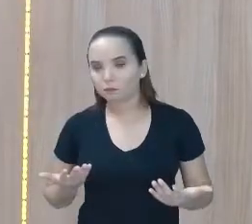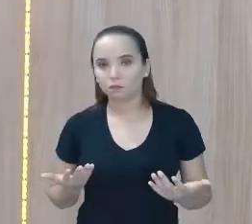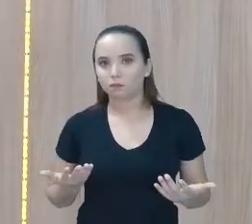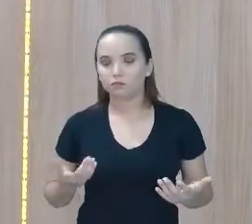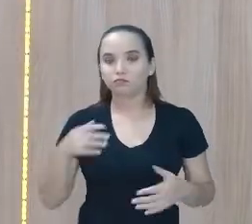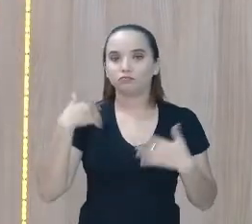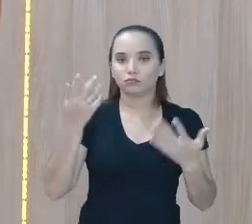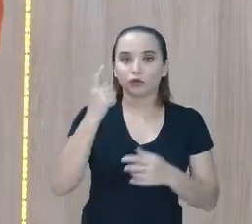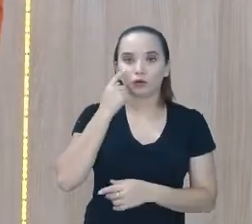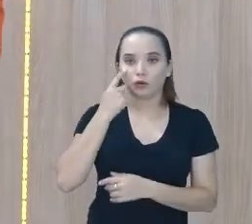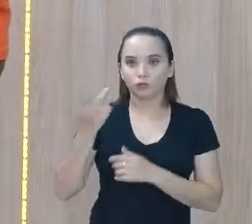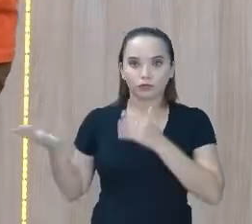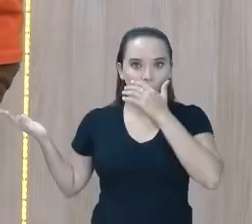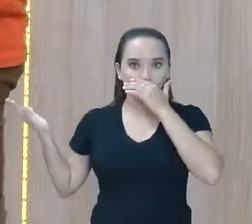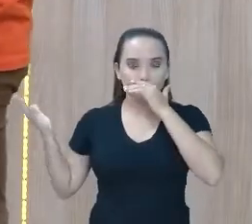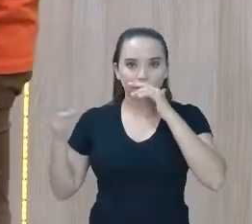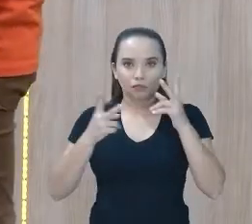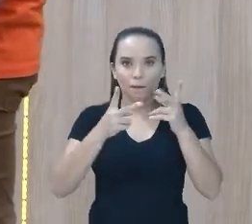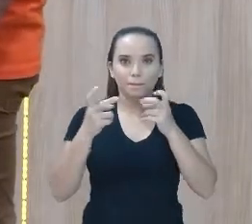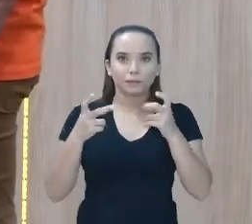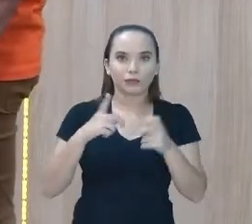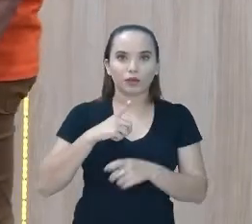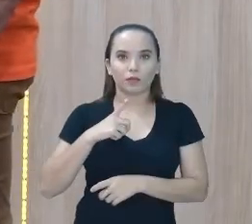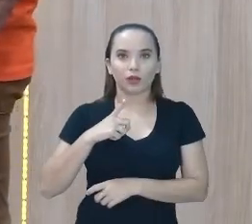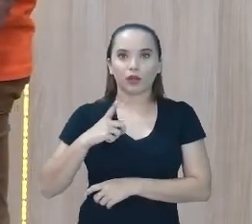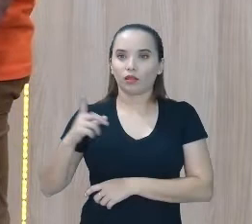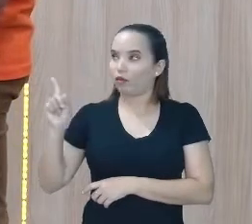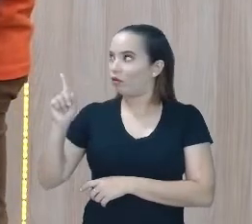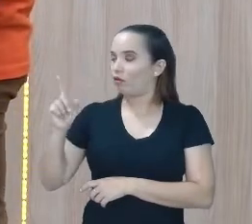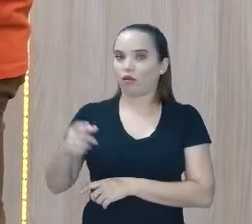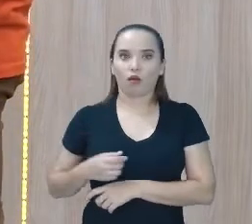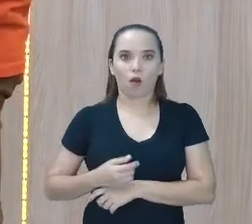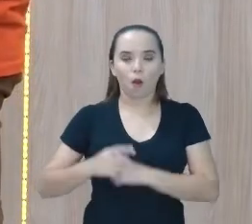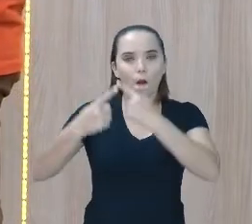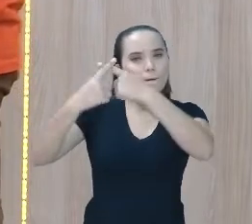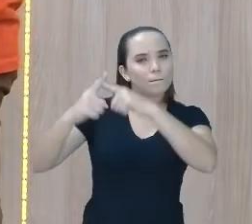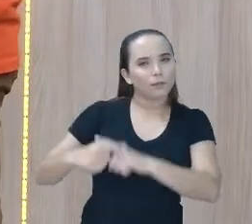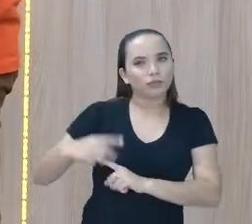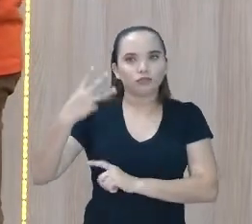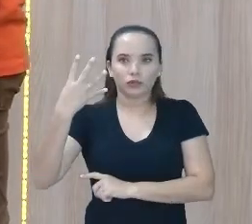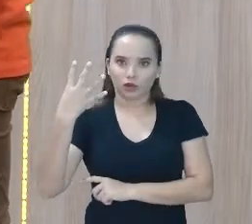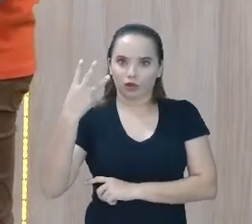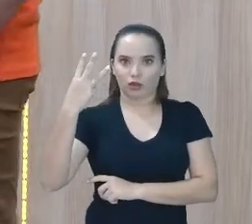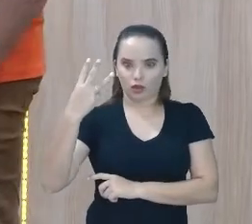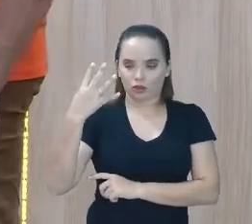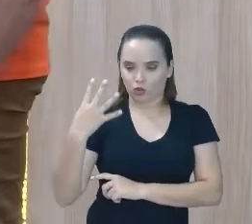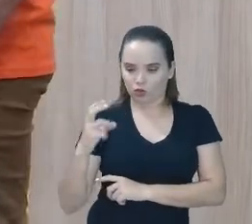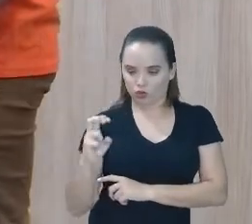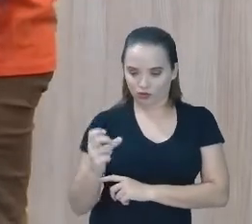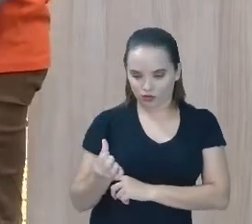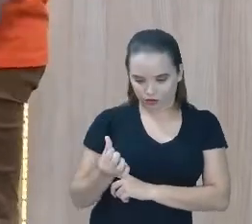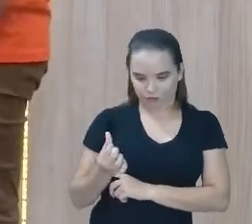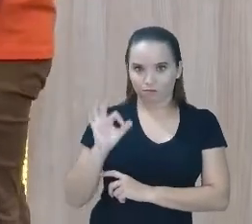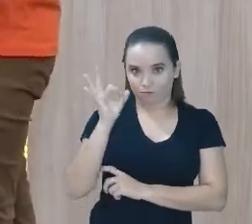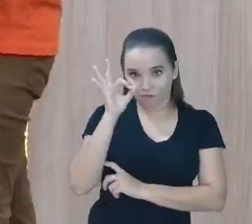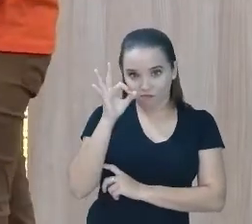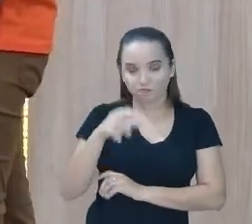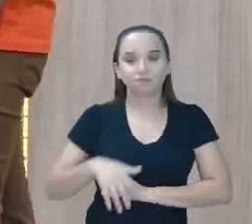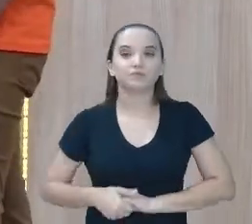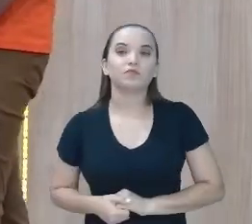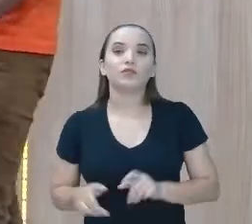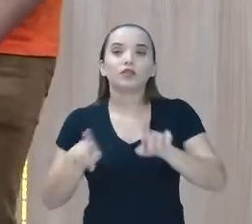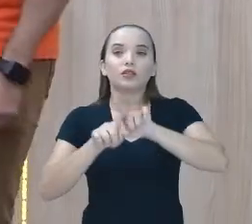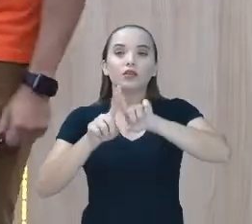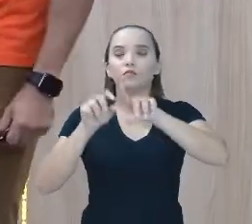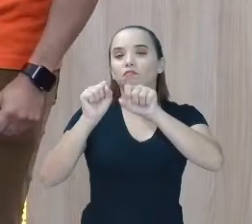Tá? Então, pode notar que a gente tem aqui os múltiplos de 3, de 4, de 5 e de 6, nesse exemplo, certo? Eu